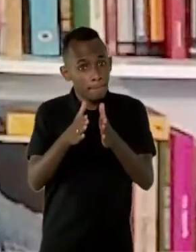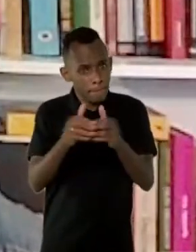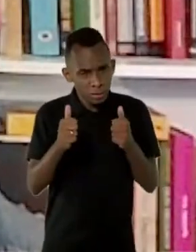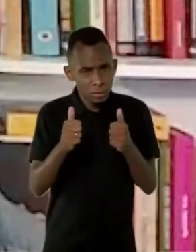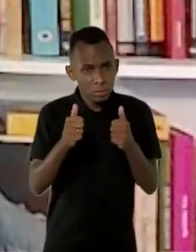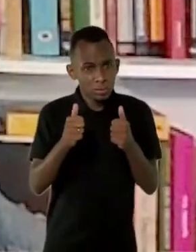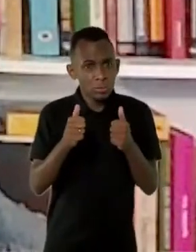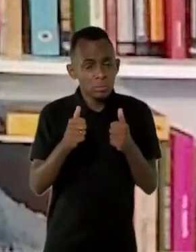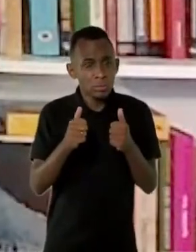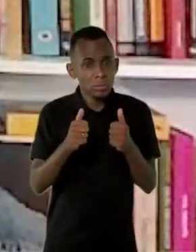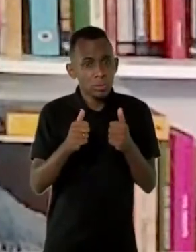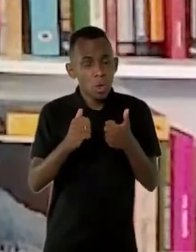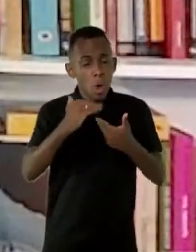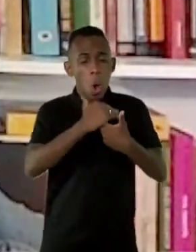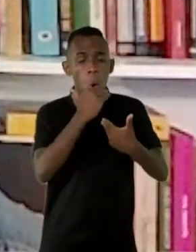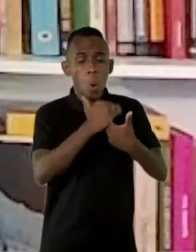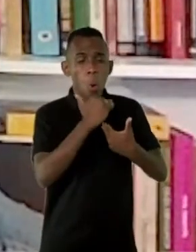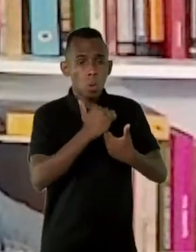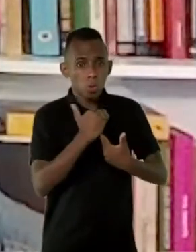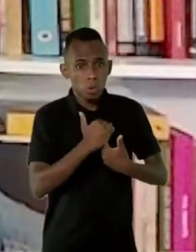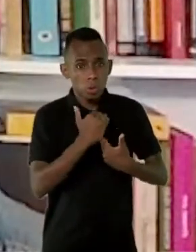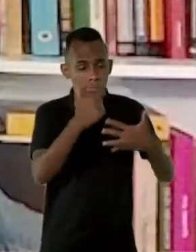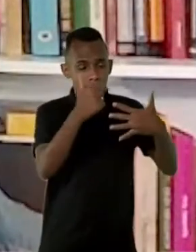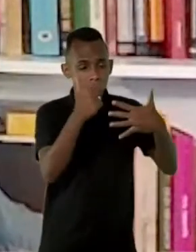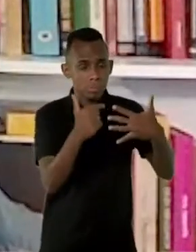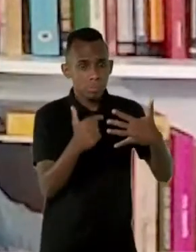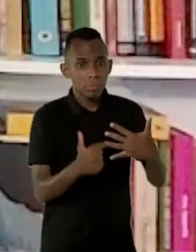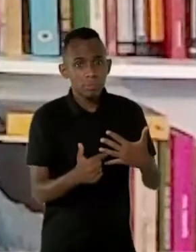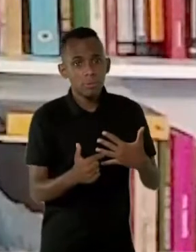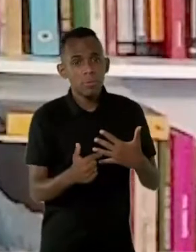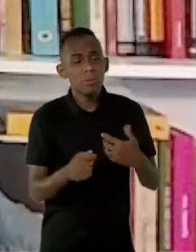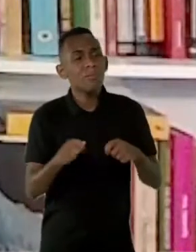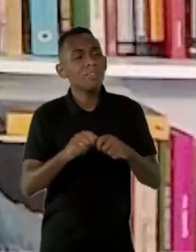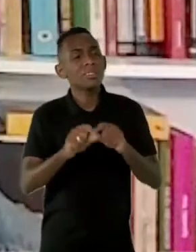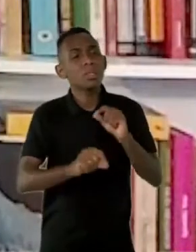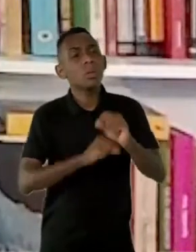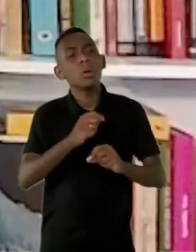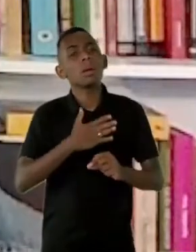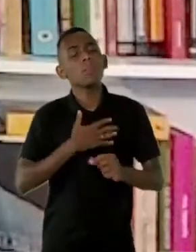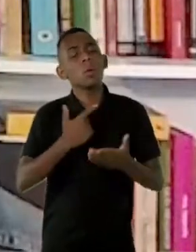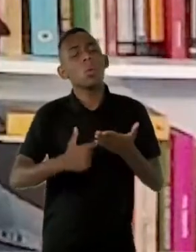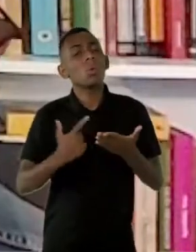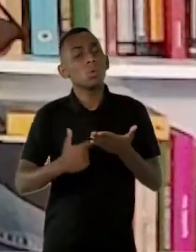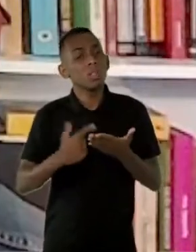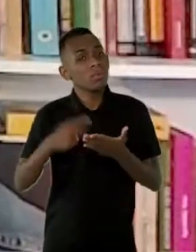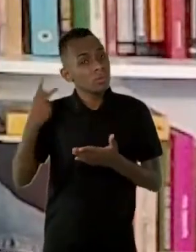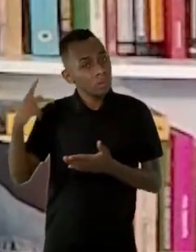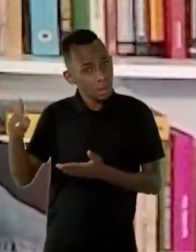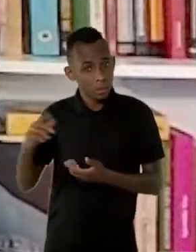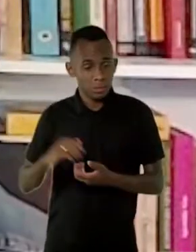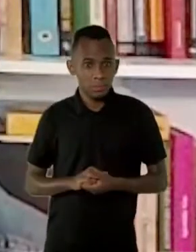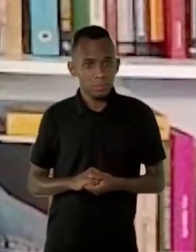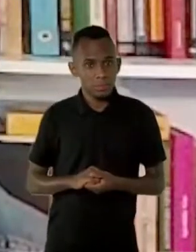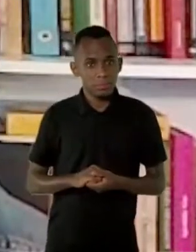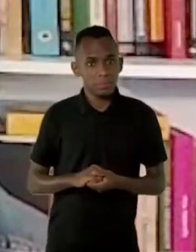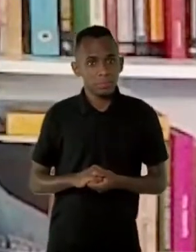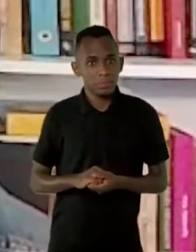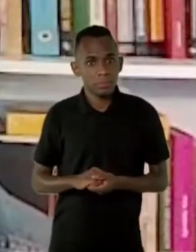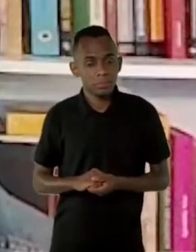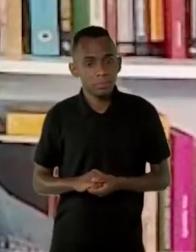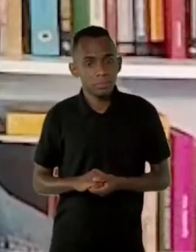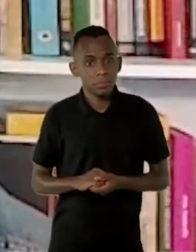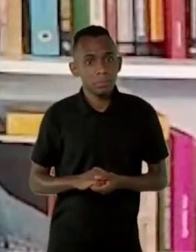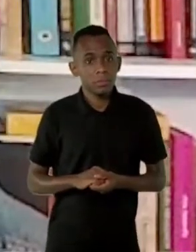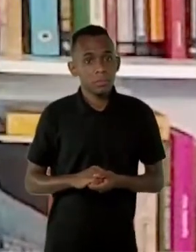Manhã instruções para fazer o que ele faz com alguns livros dele, ok? E dentro,